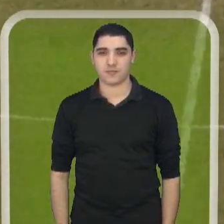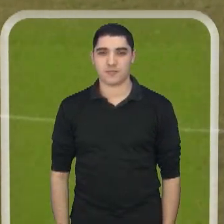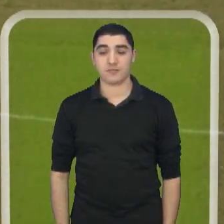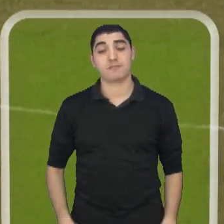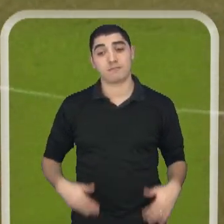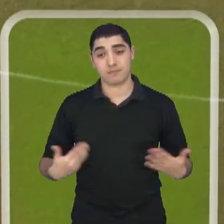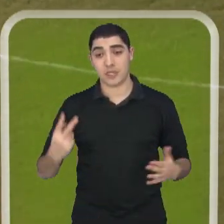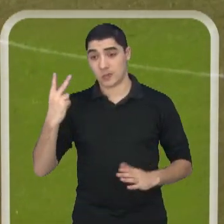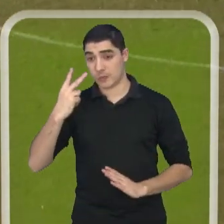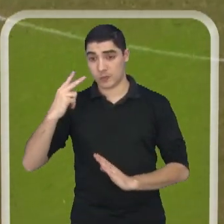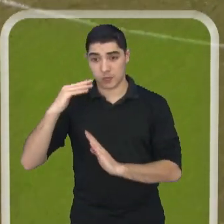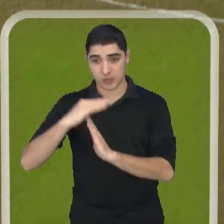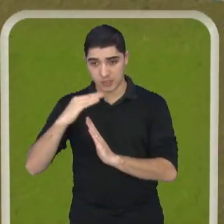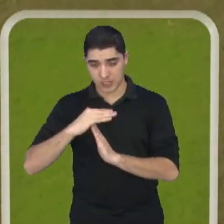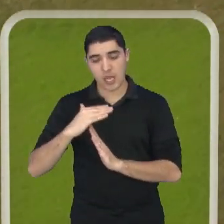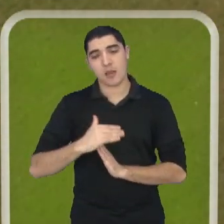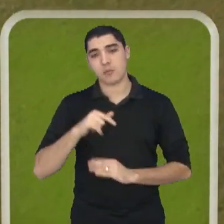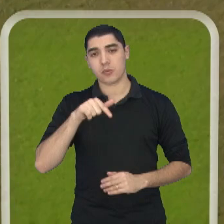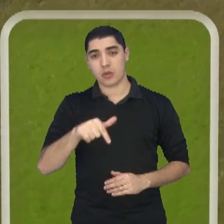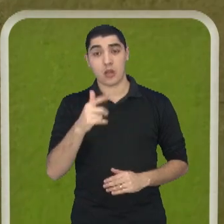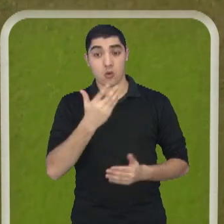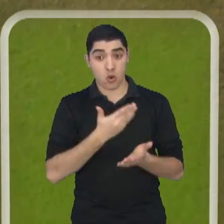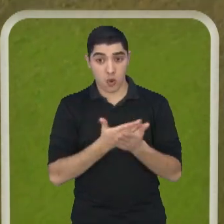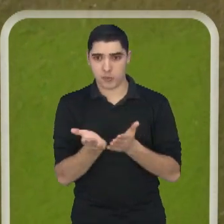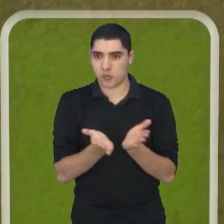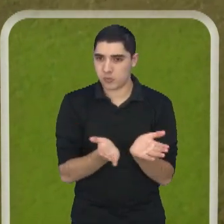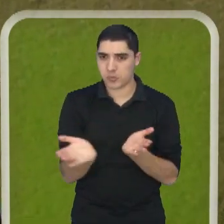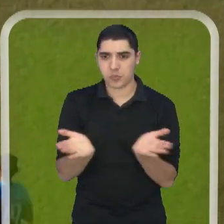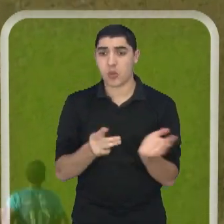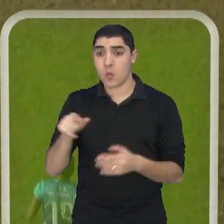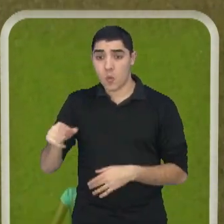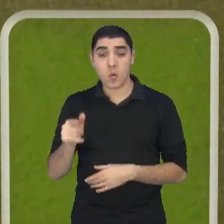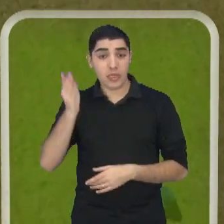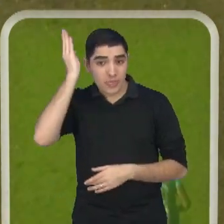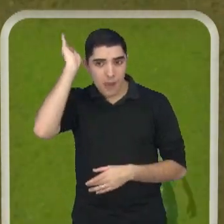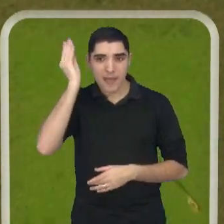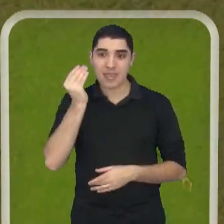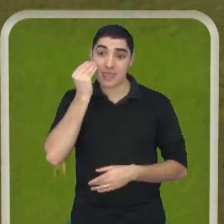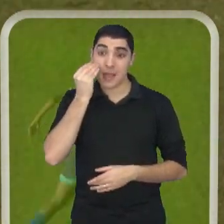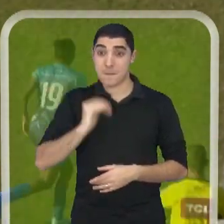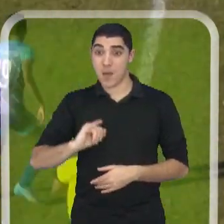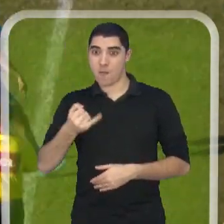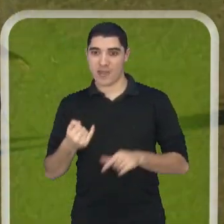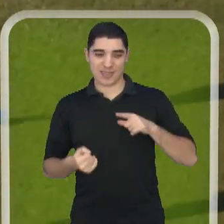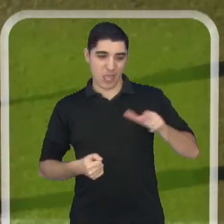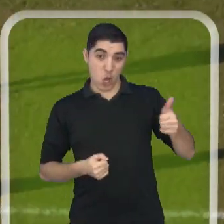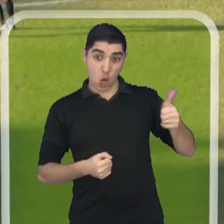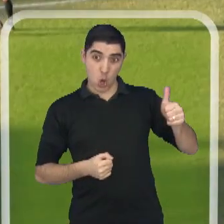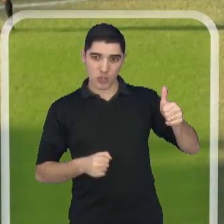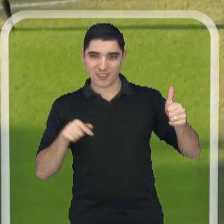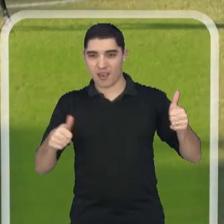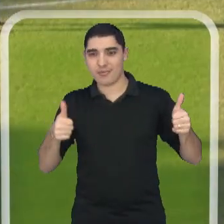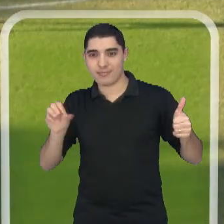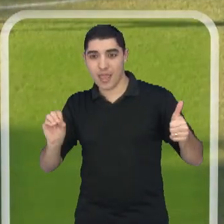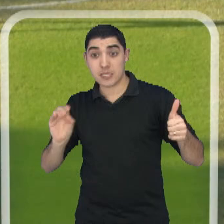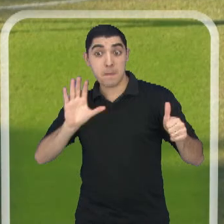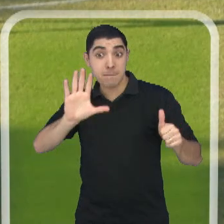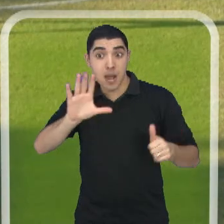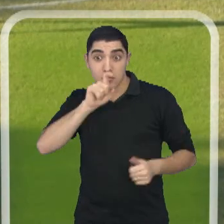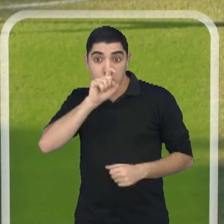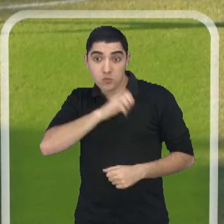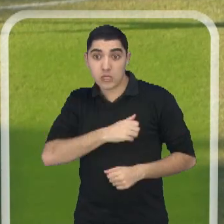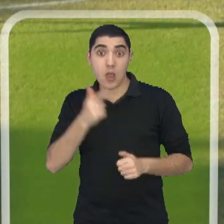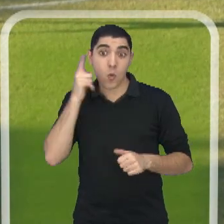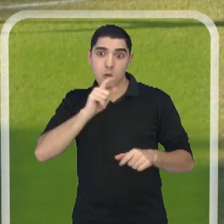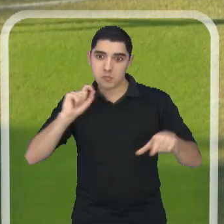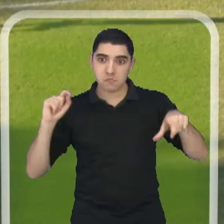Na volta do intervalo, um jogo aberto. O Taubaté tentava aproveitar a vantagem numérica em campo, só que foi o São José quem fez o